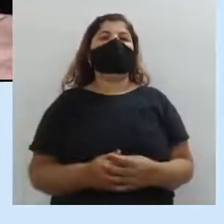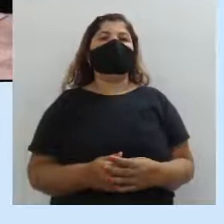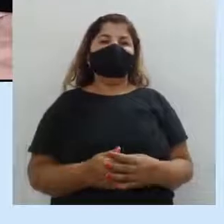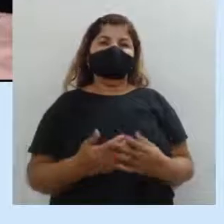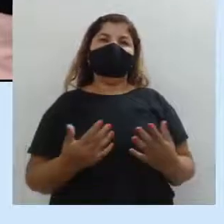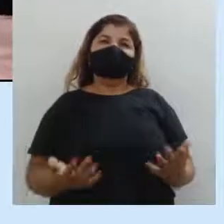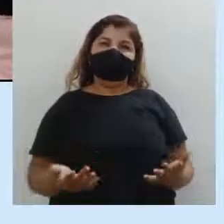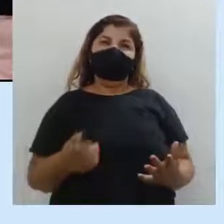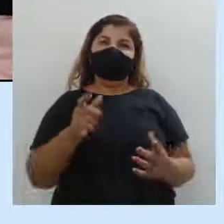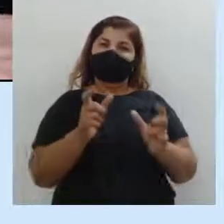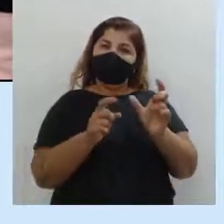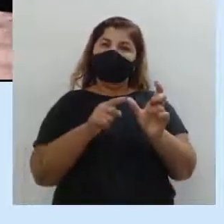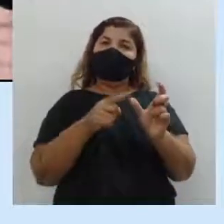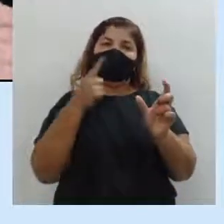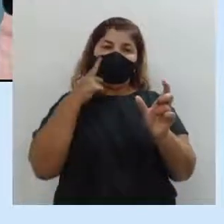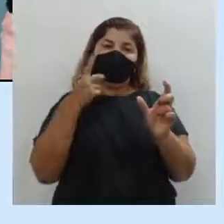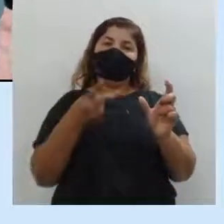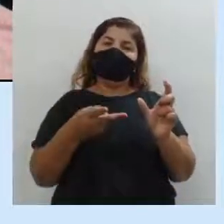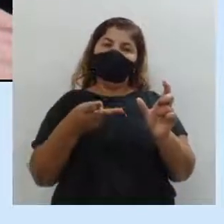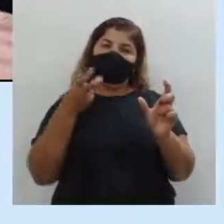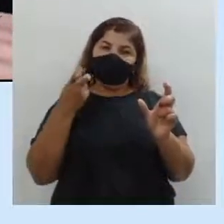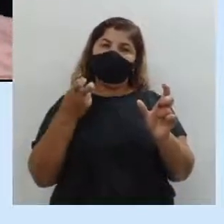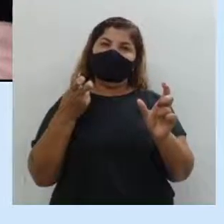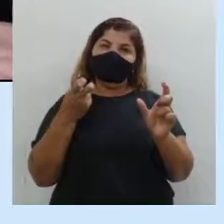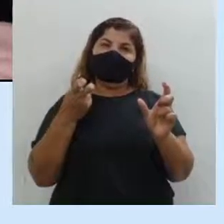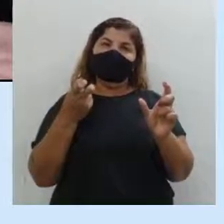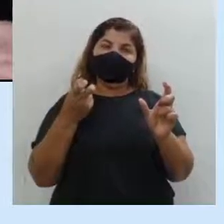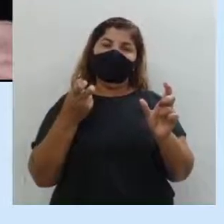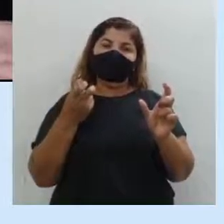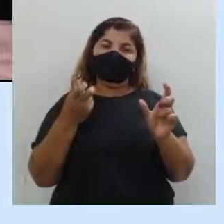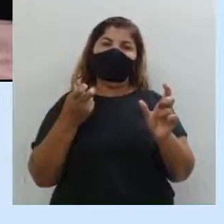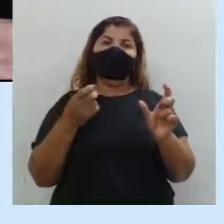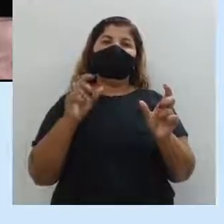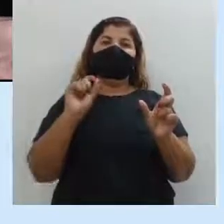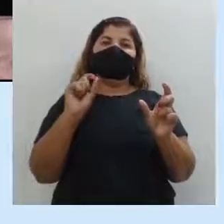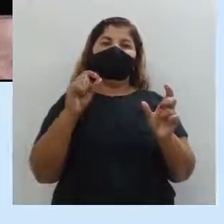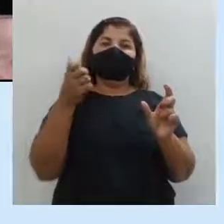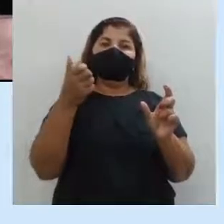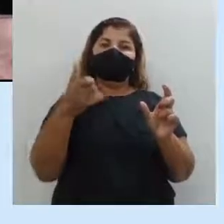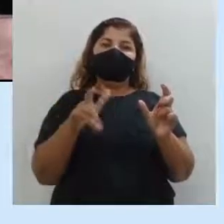Então aqui você já consegue perceber aqueles dois pontos da